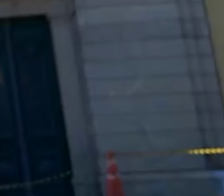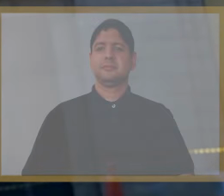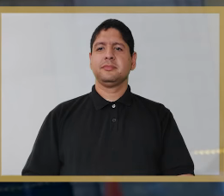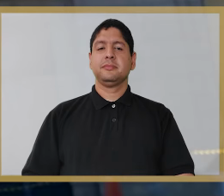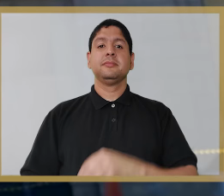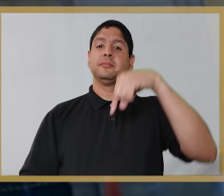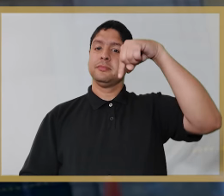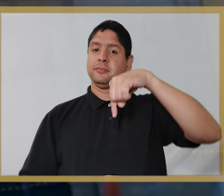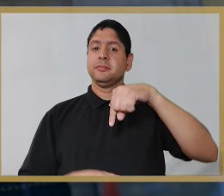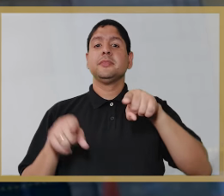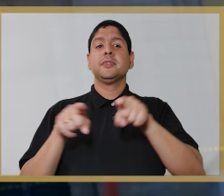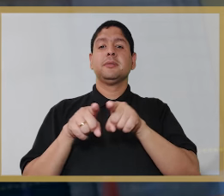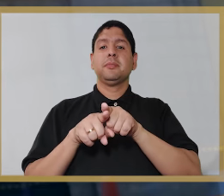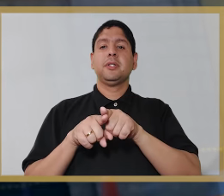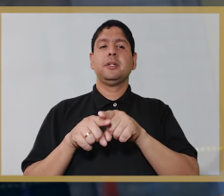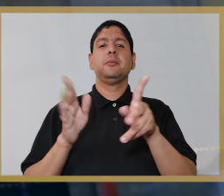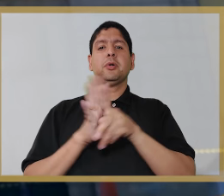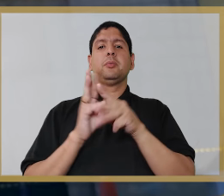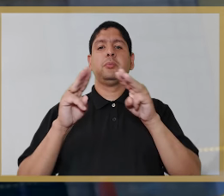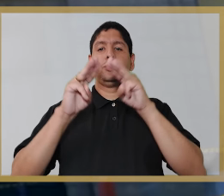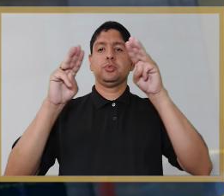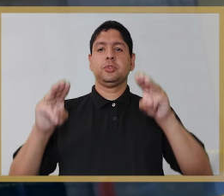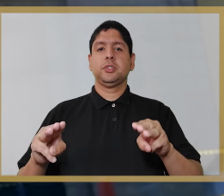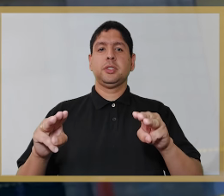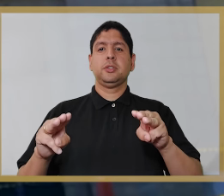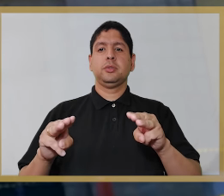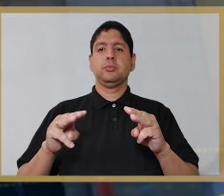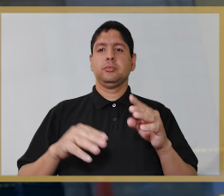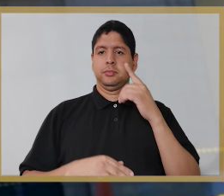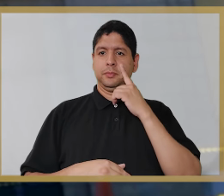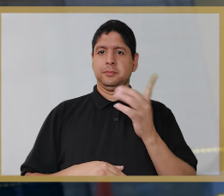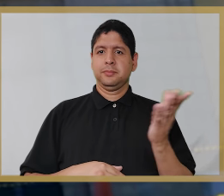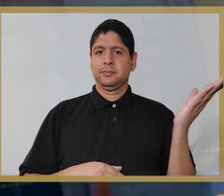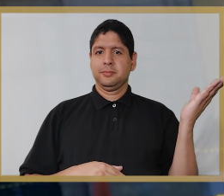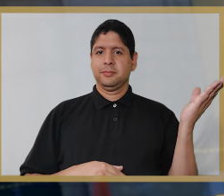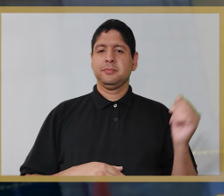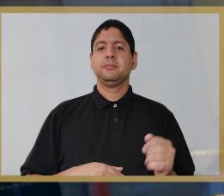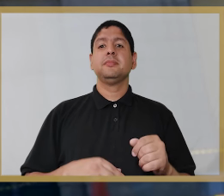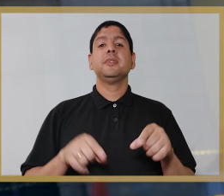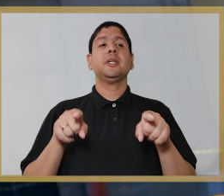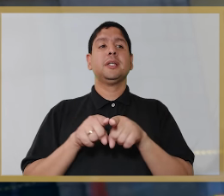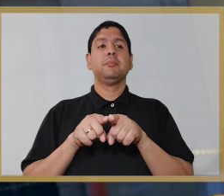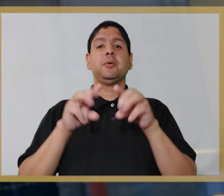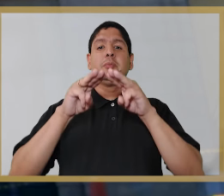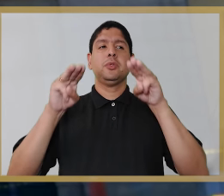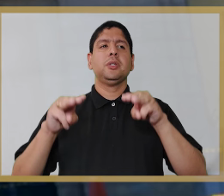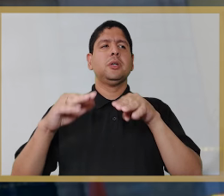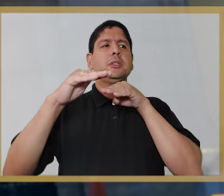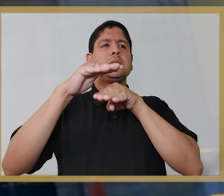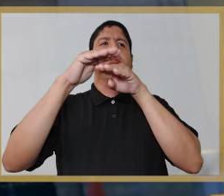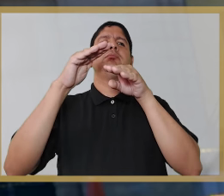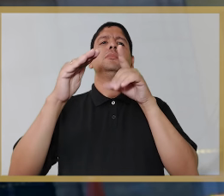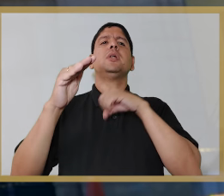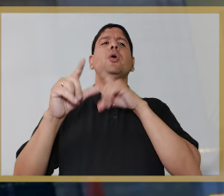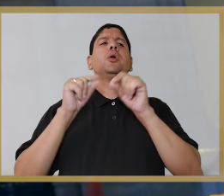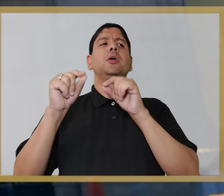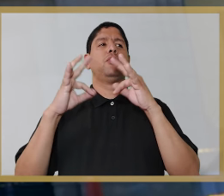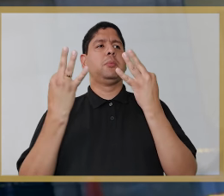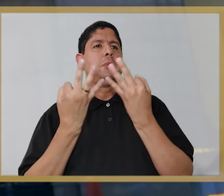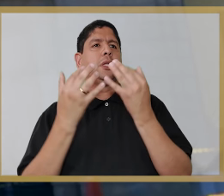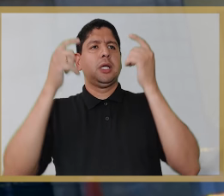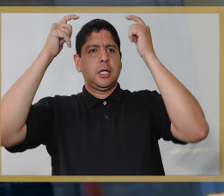A Quinta também é endereço do Museu Nacional, outro grande ícone carioca. Sabia que esse museu já abrigou tanto a família real portuguesa